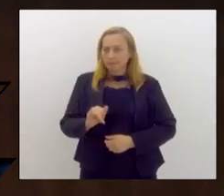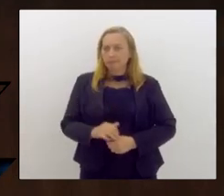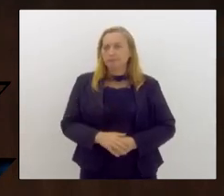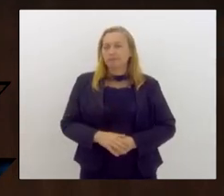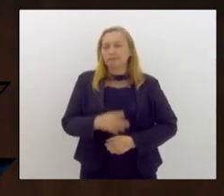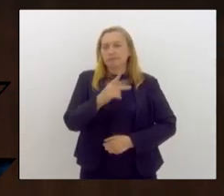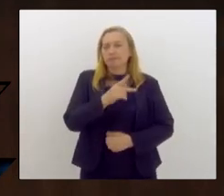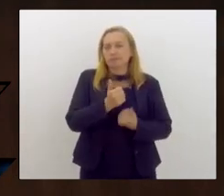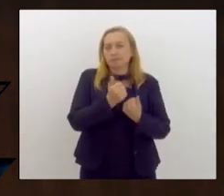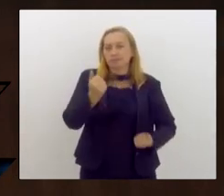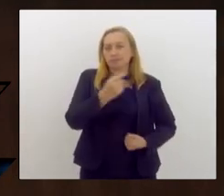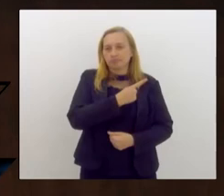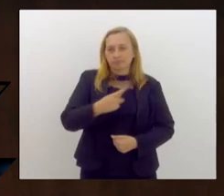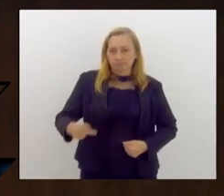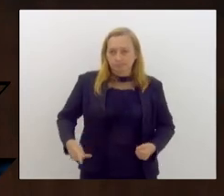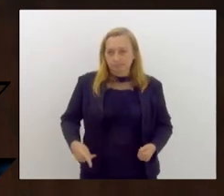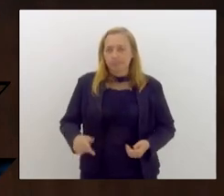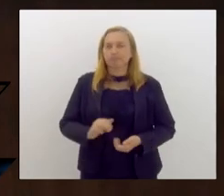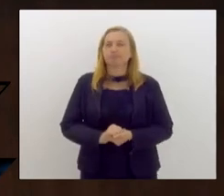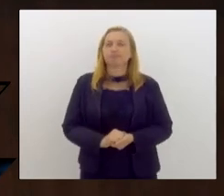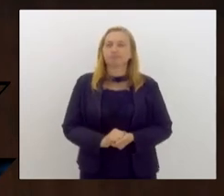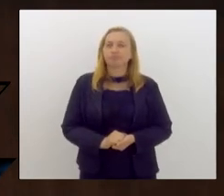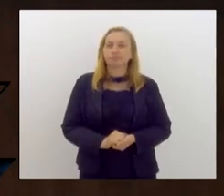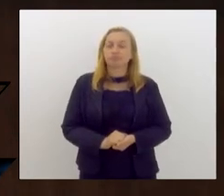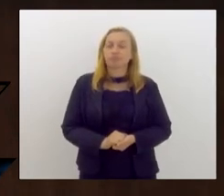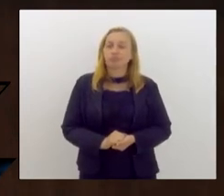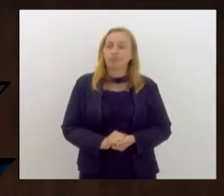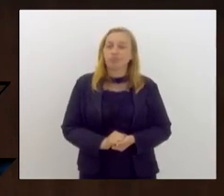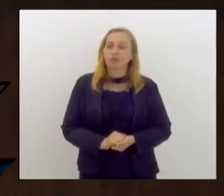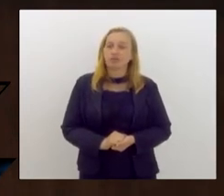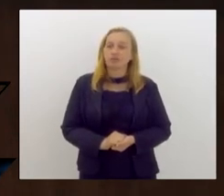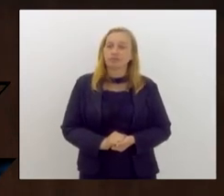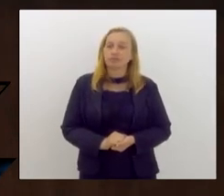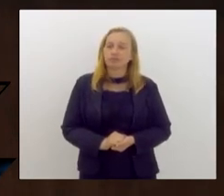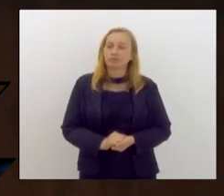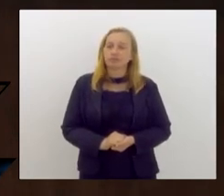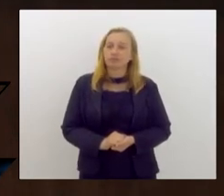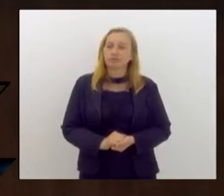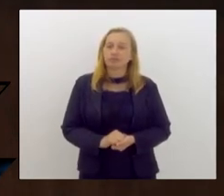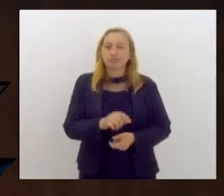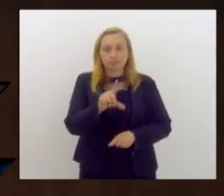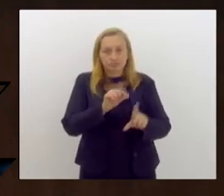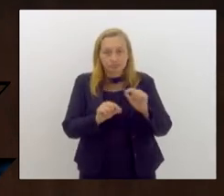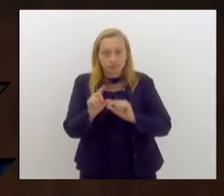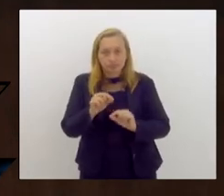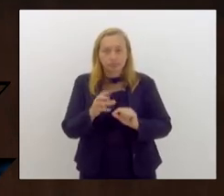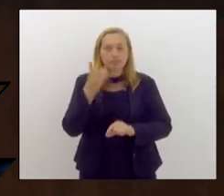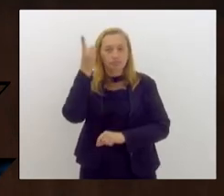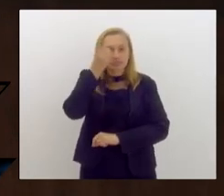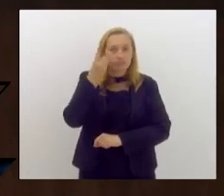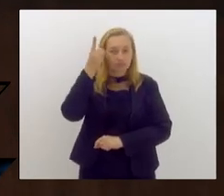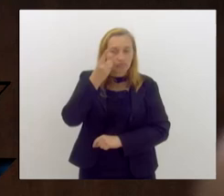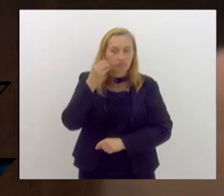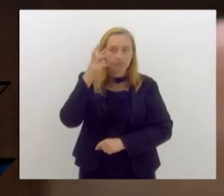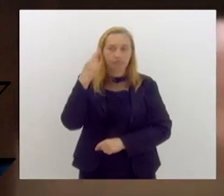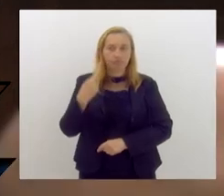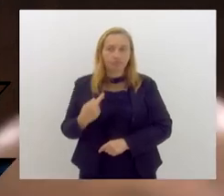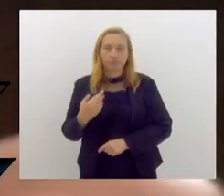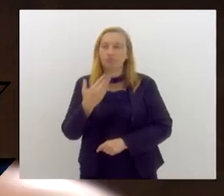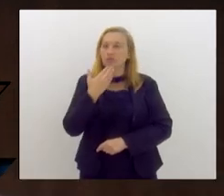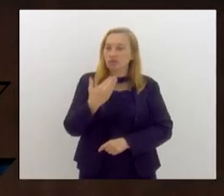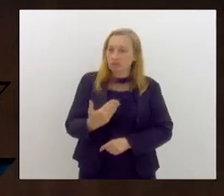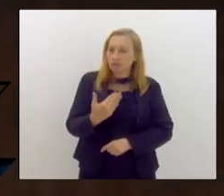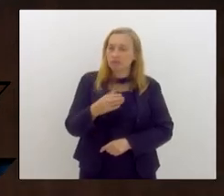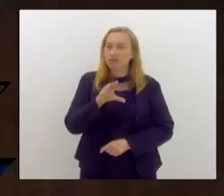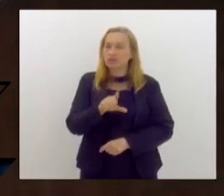de vice-presidente. Foi muito pertinente a decisão da deputada Renata de solicitar